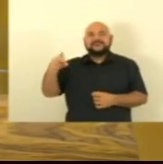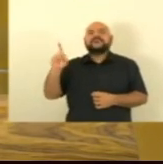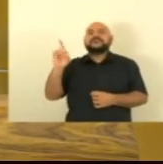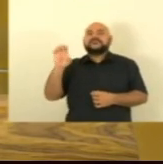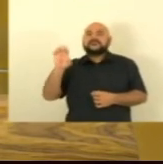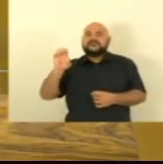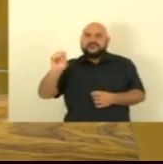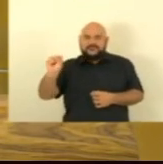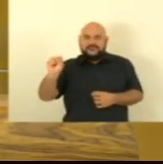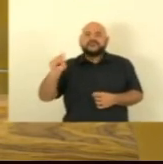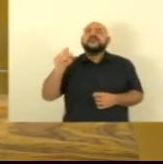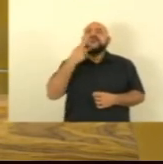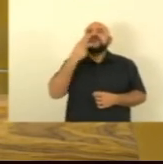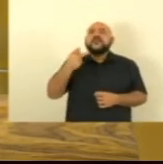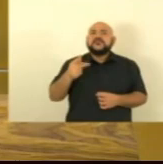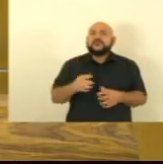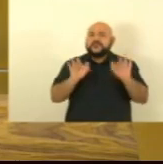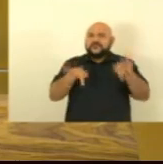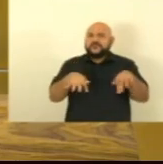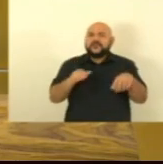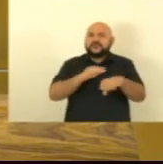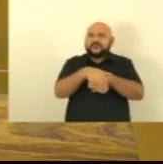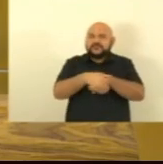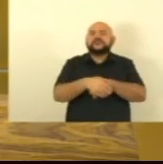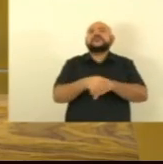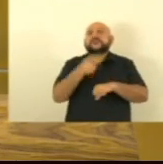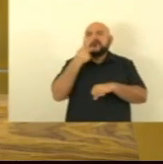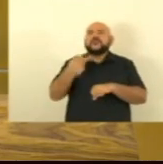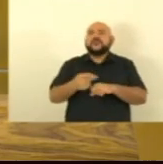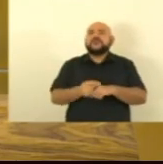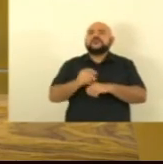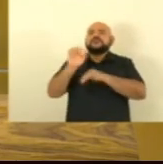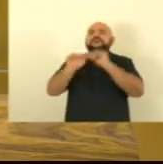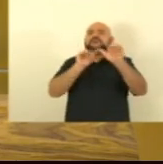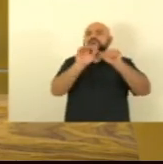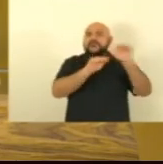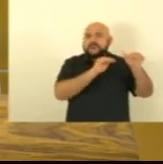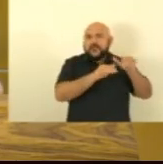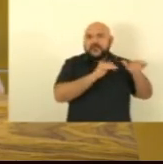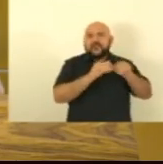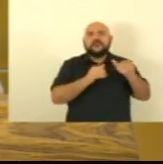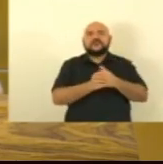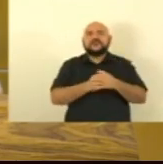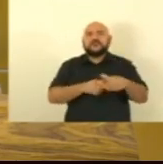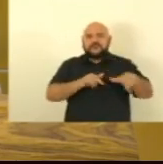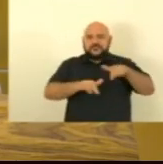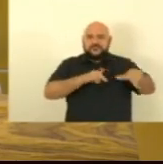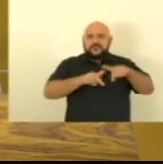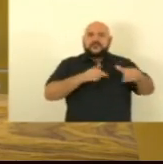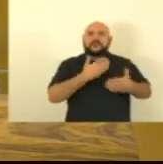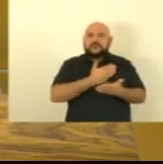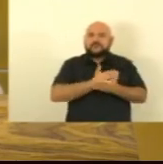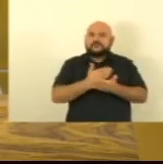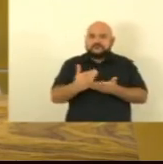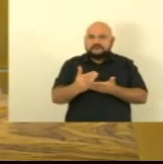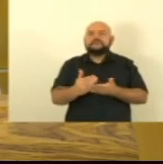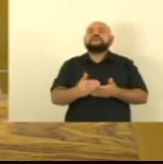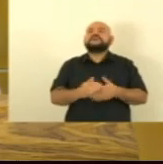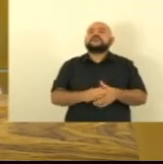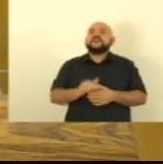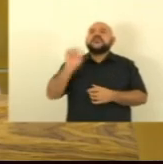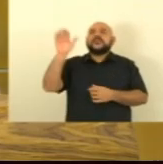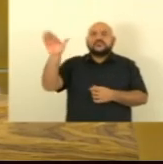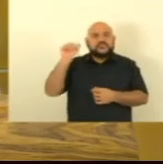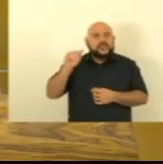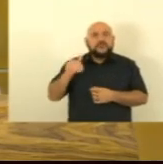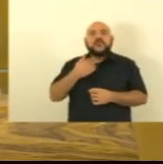falou no final da noite de ontem que vai convocar, assim que os trabalhos se iniciarem, vai convocar o Adriano,